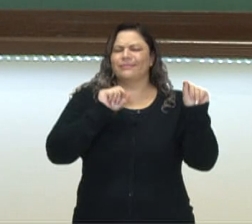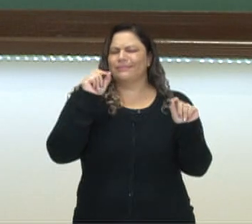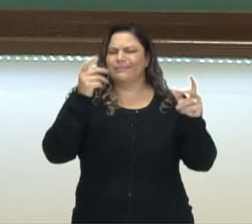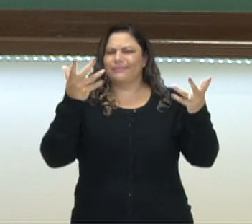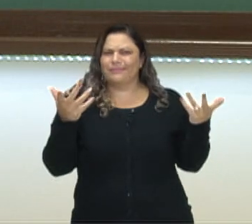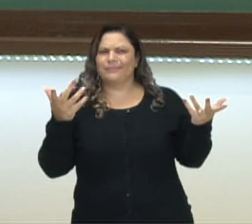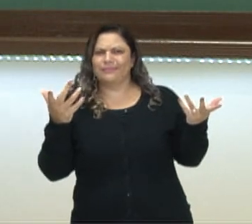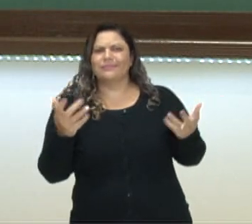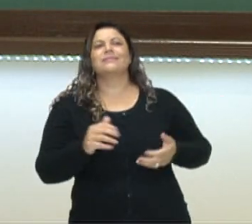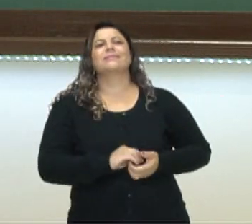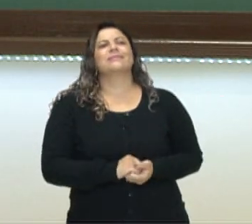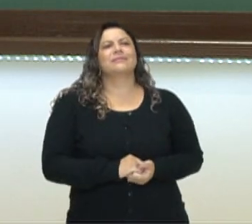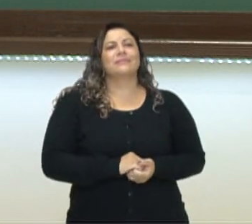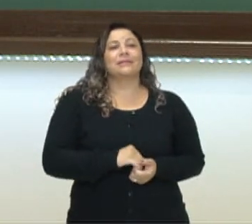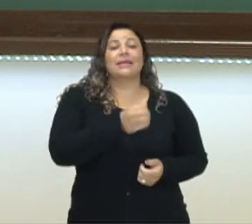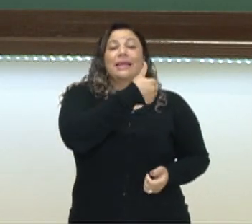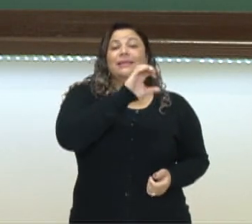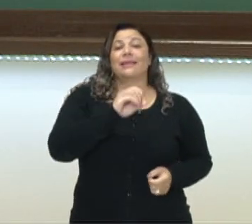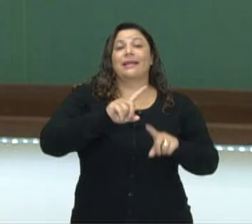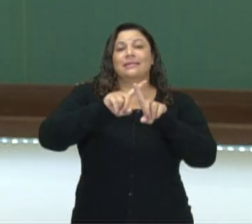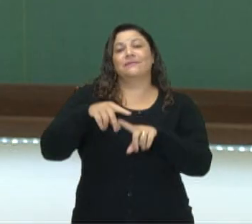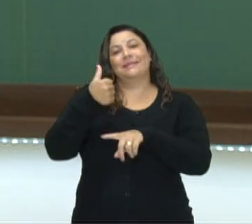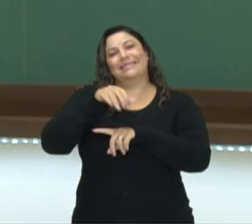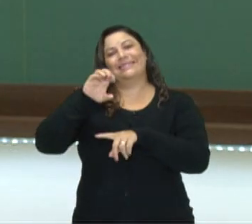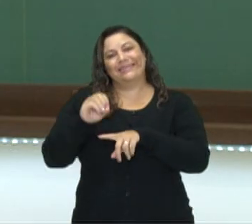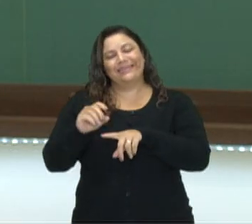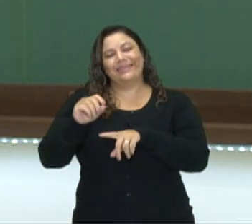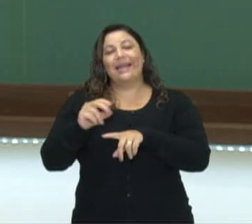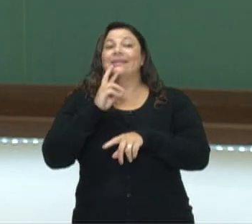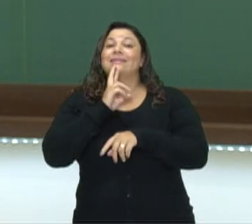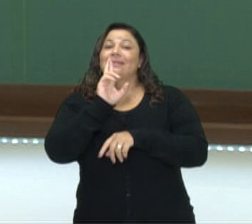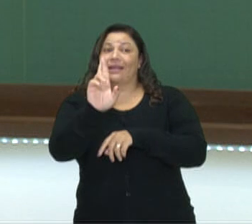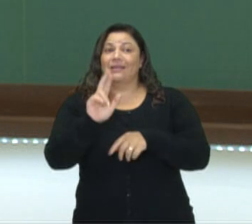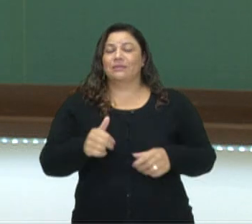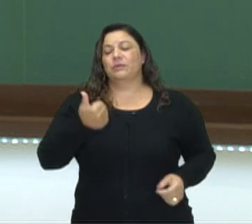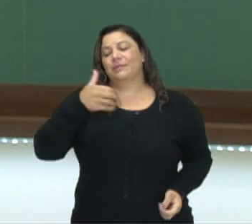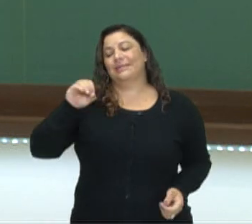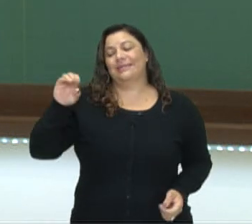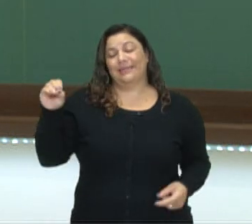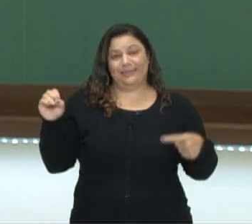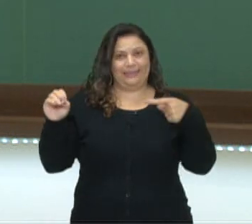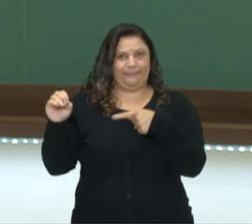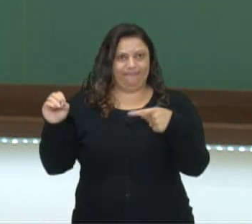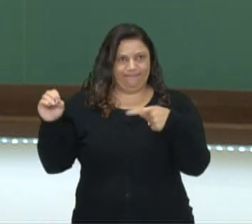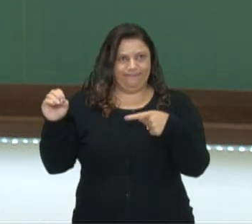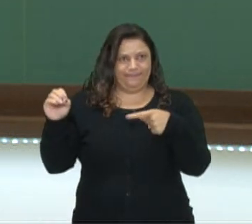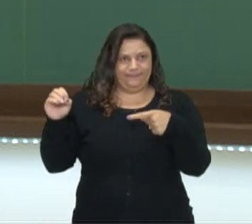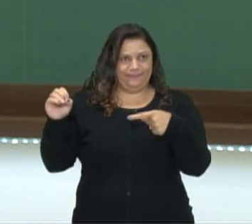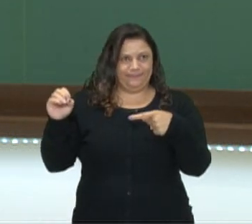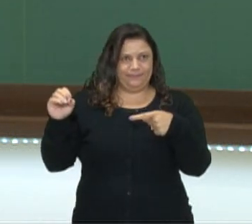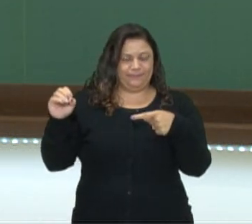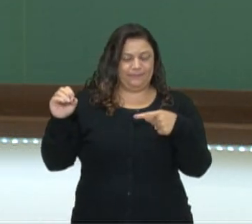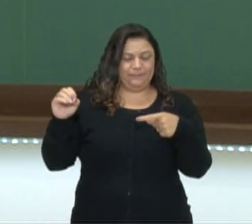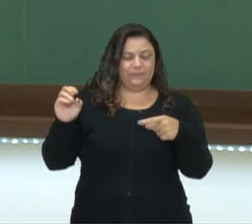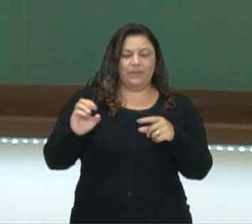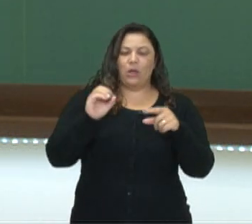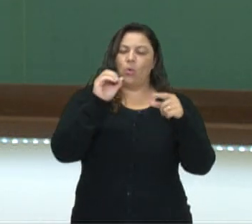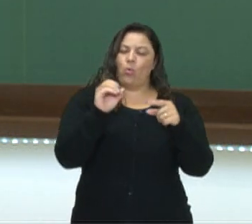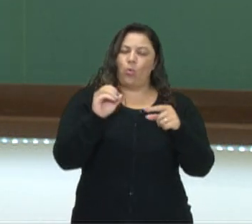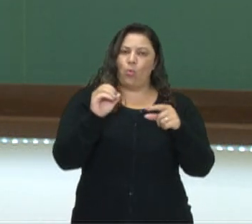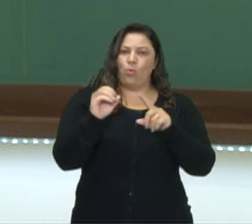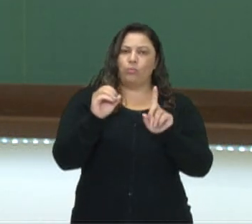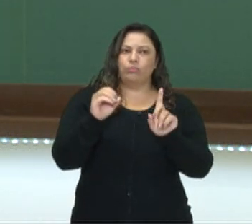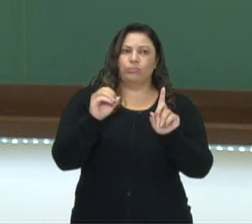Vamos ver. 10 vezes 10. Eu já sei que dá 100. Mas olha aqui, ó, um zero desse